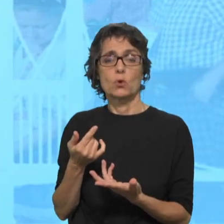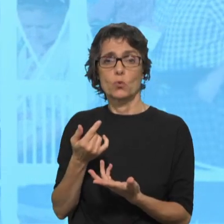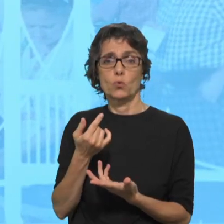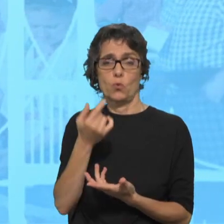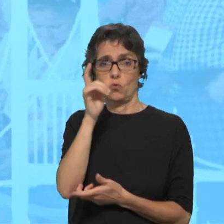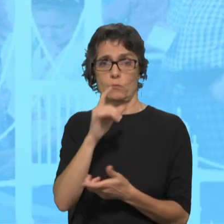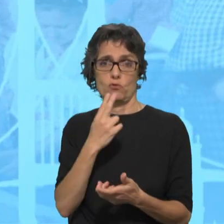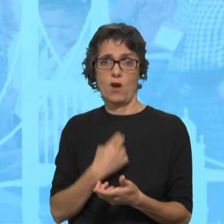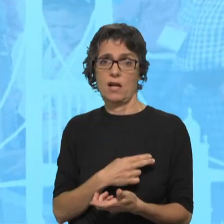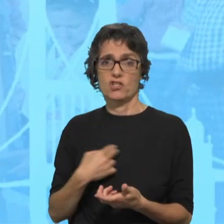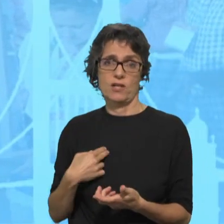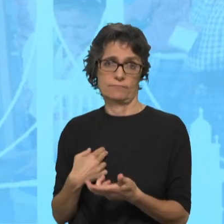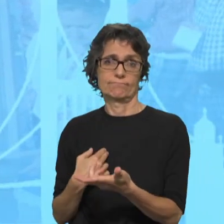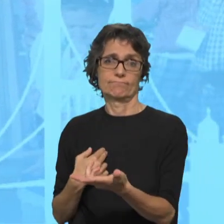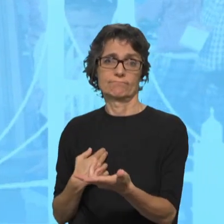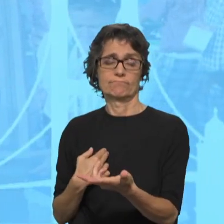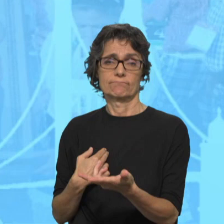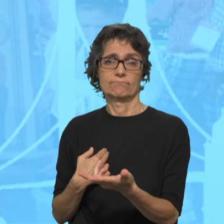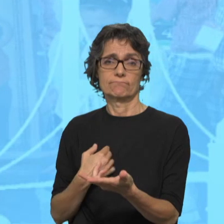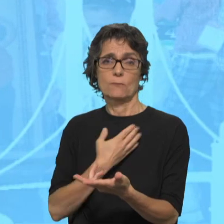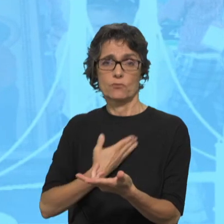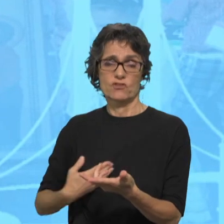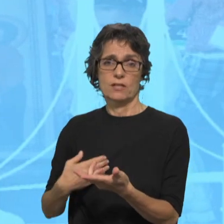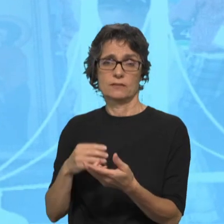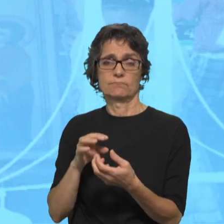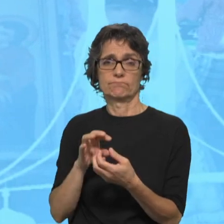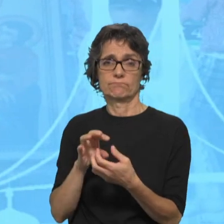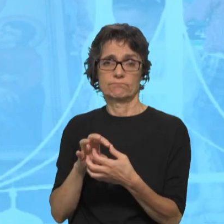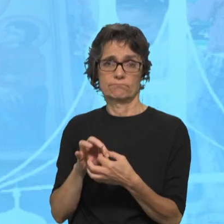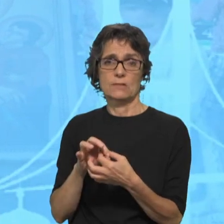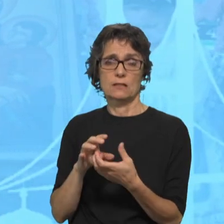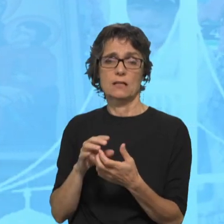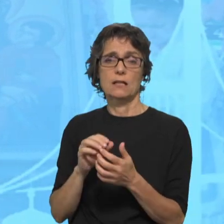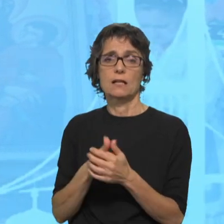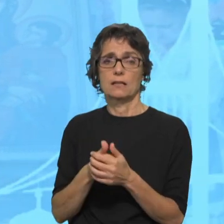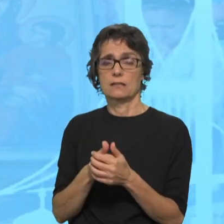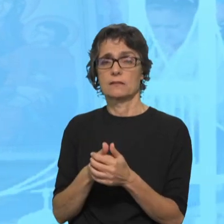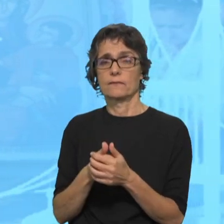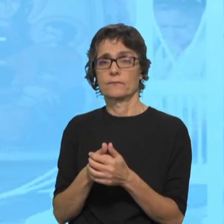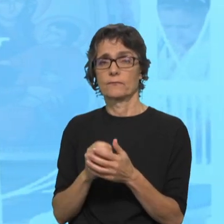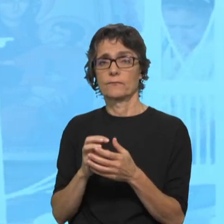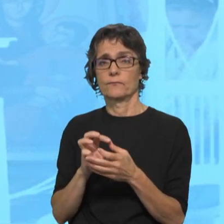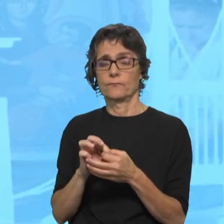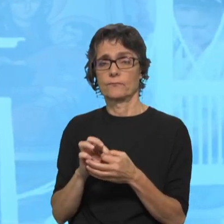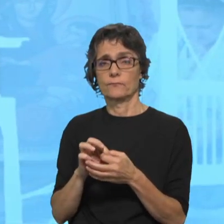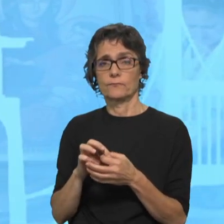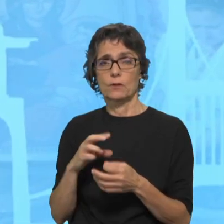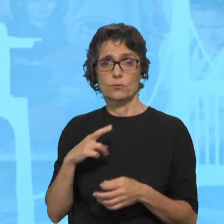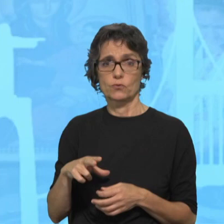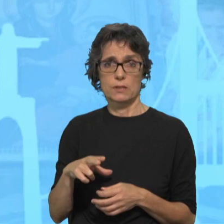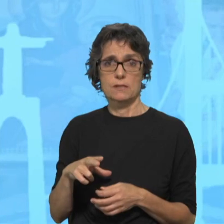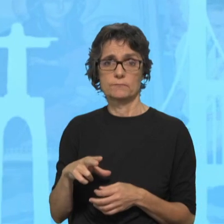cristãos protestantes ligados ou ligados à Aliança Evangélica, no sentido de que tinham